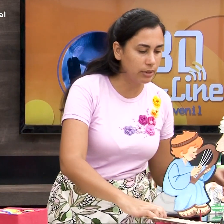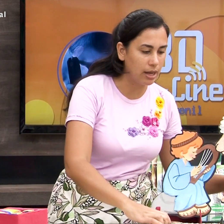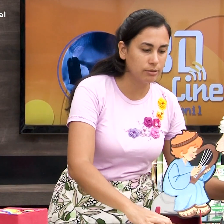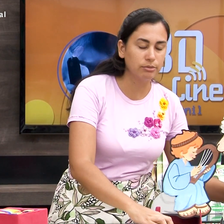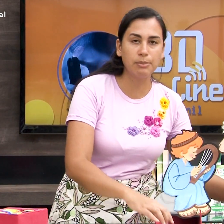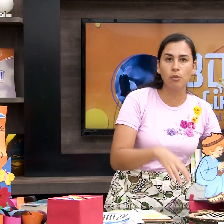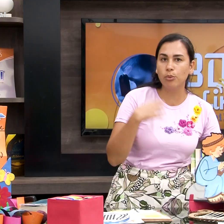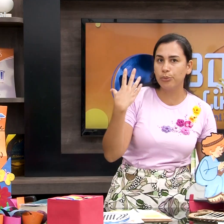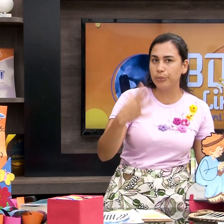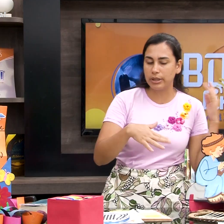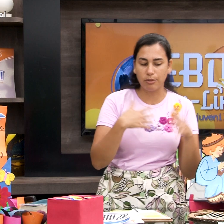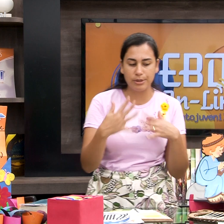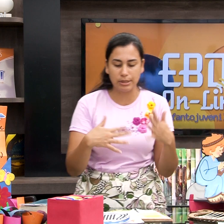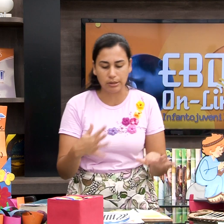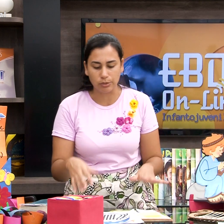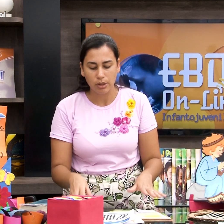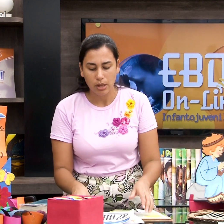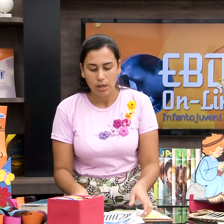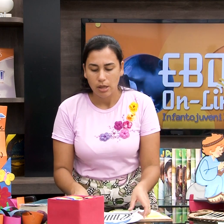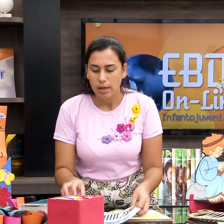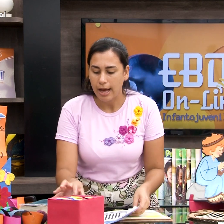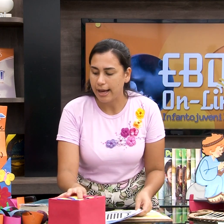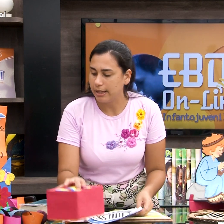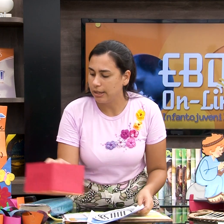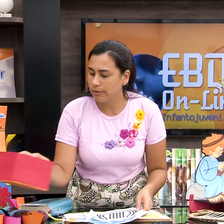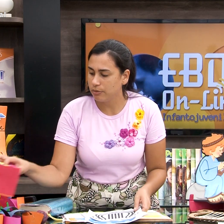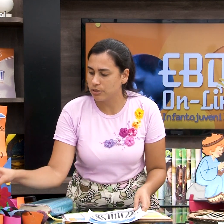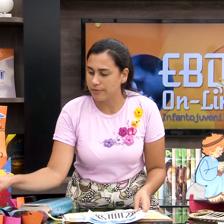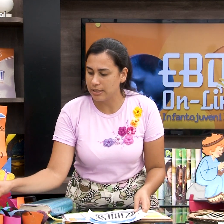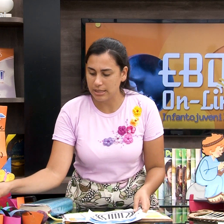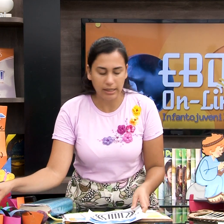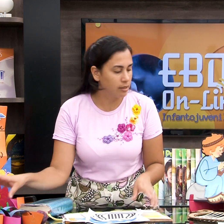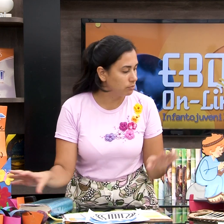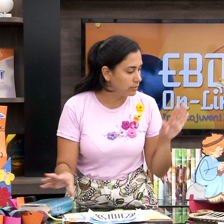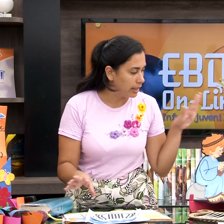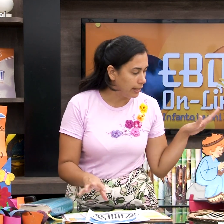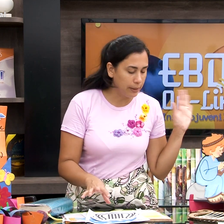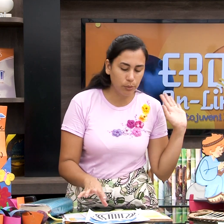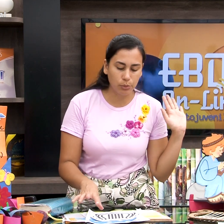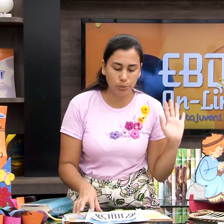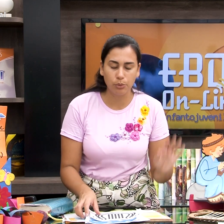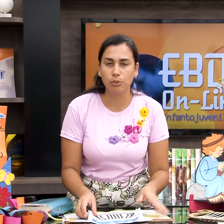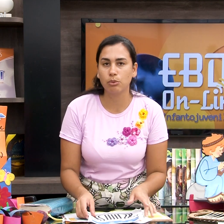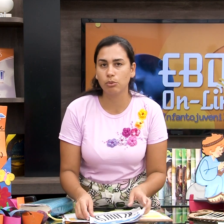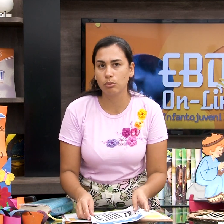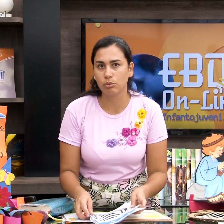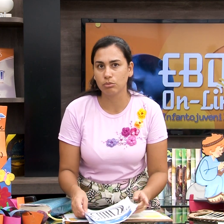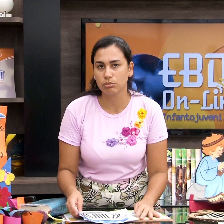vai contar. Não tem muita coisa, não. Aí você vai dizer que não tem